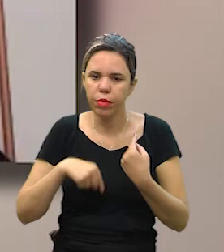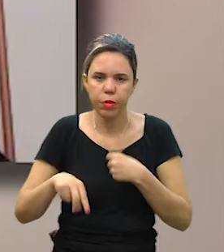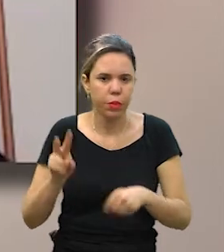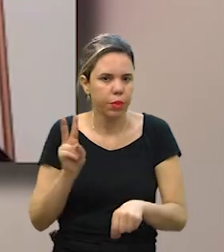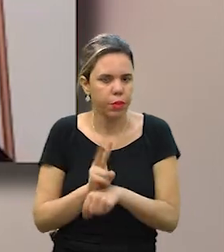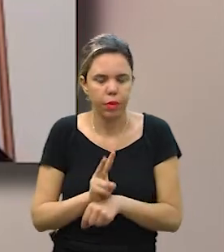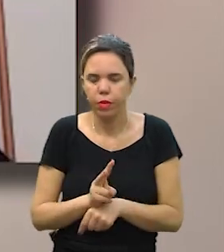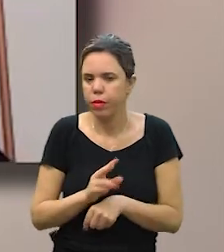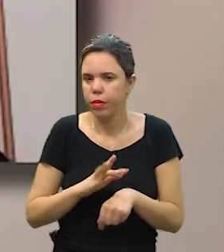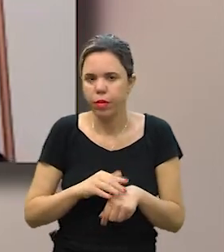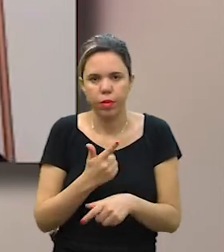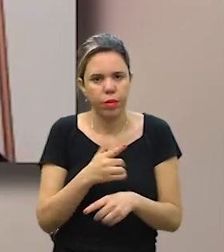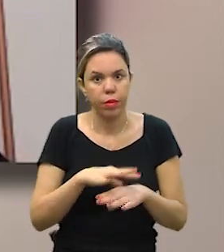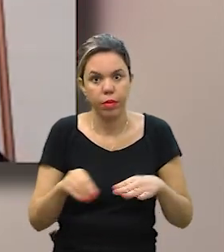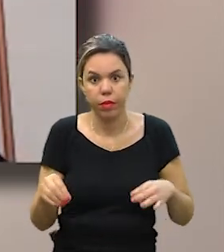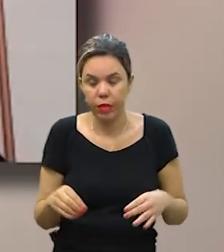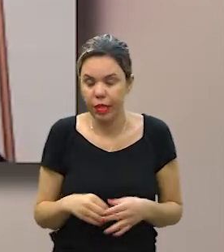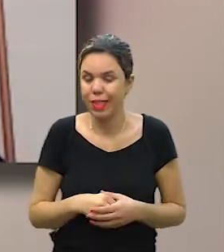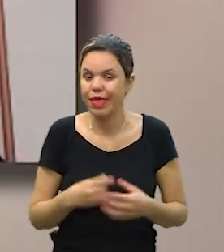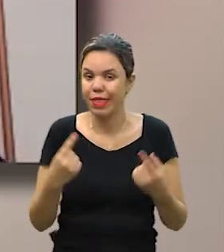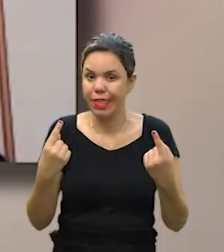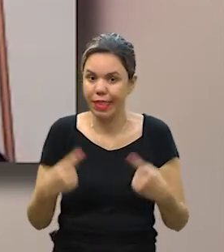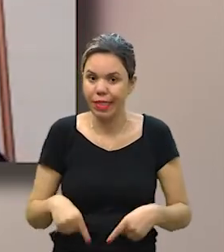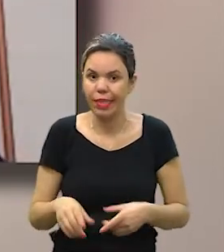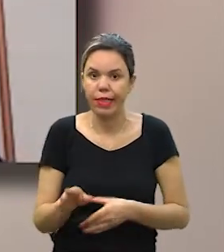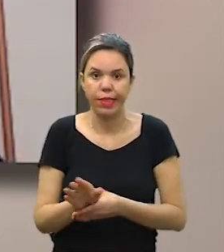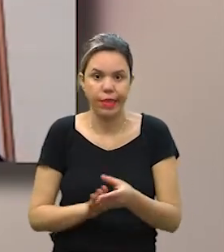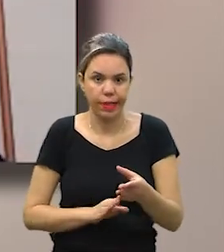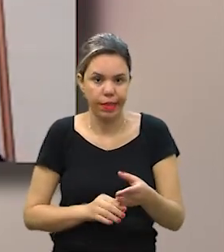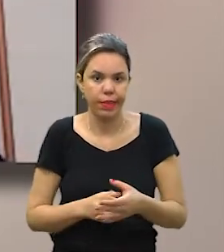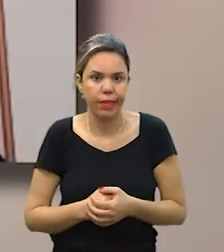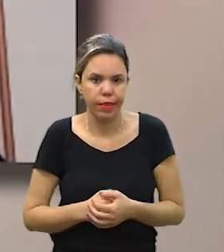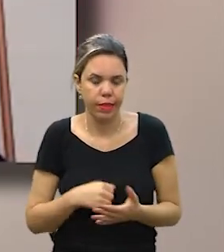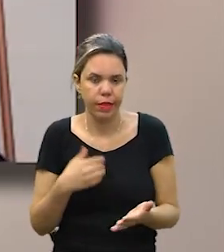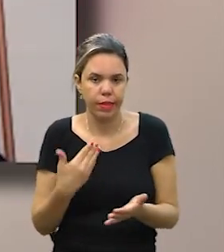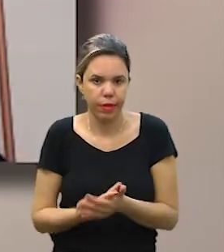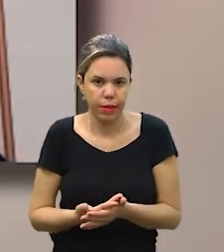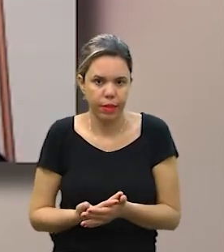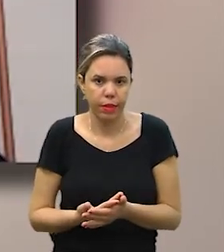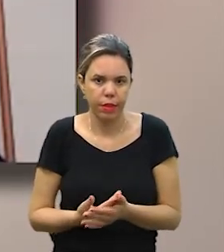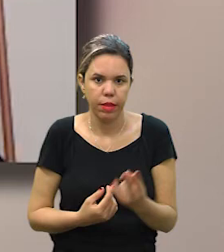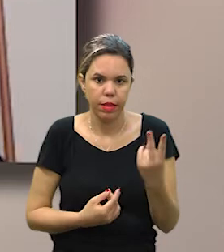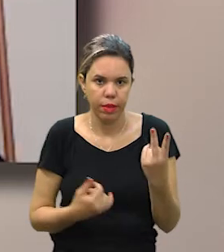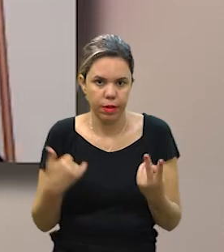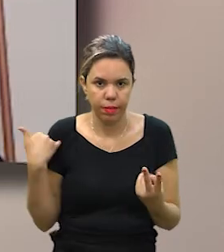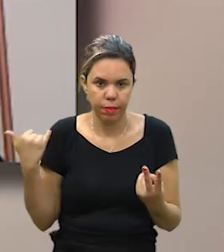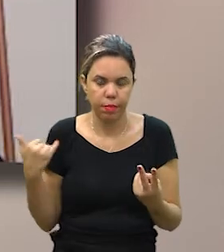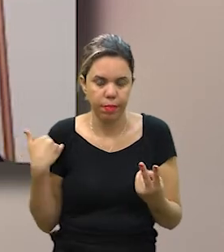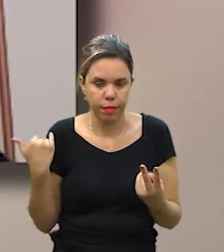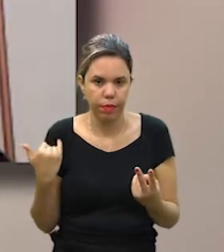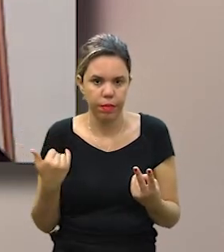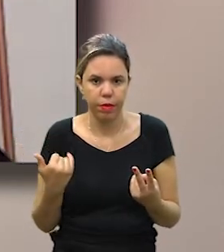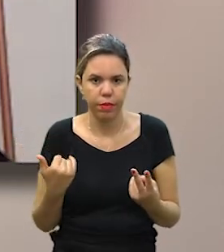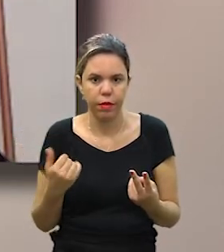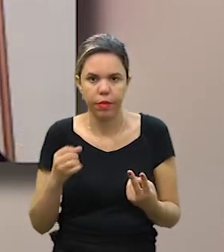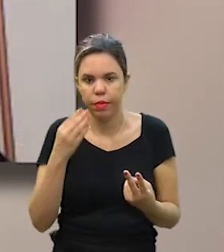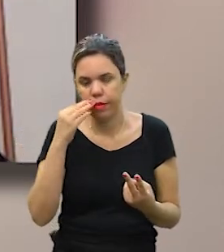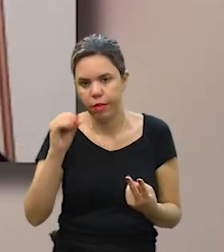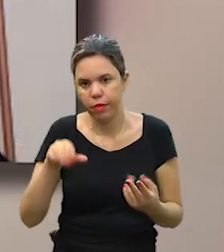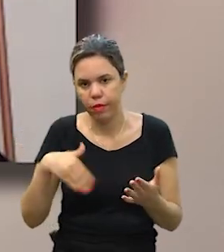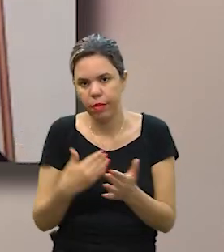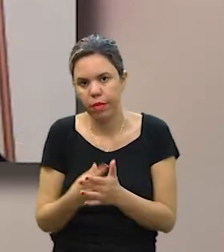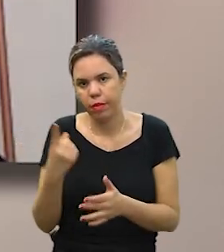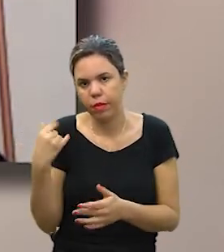para combater e essa doença não tem cura. Então, é contraindicado até os 2 anos,